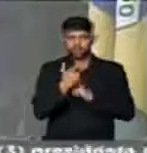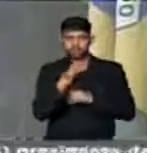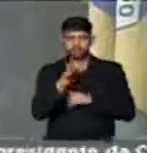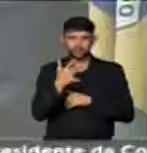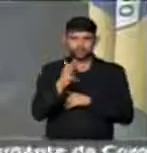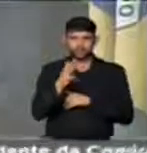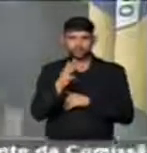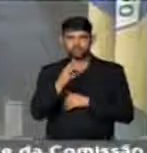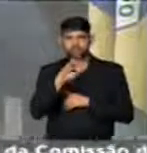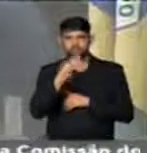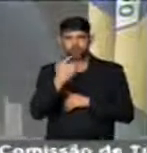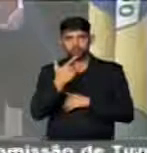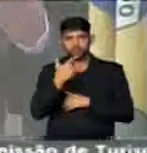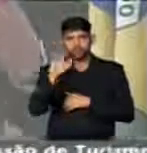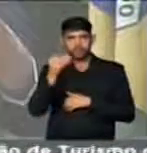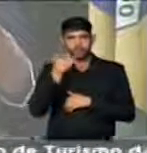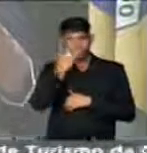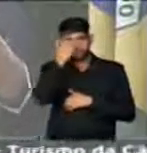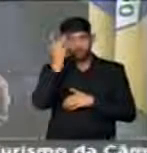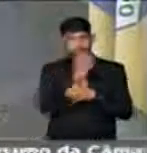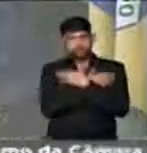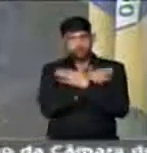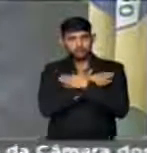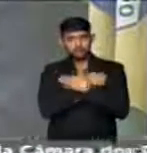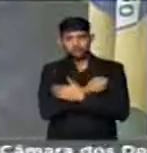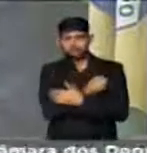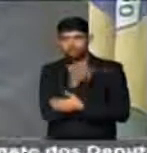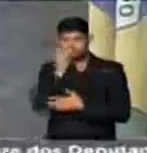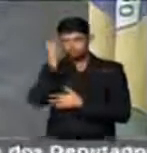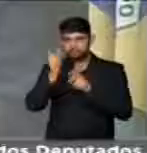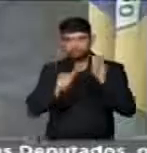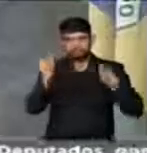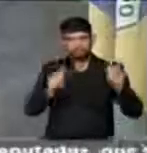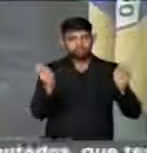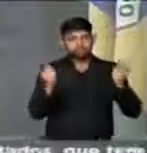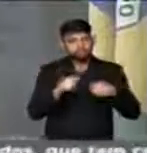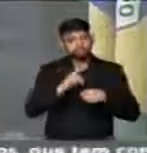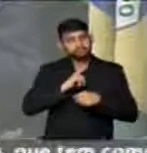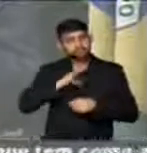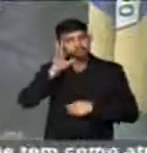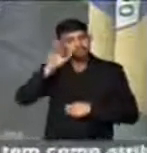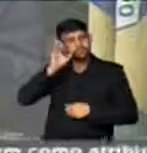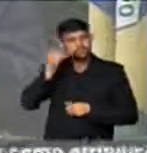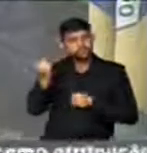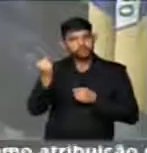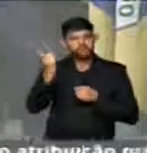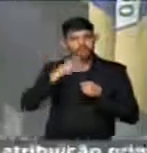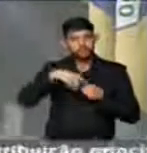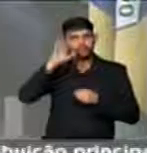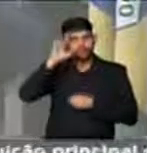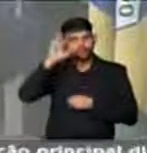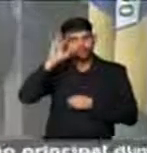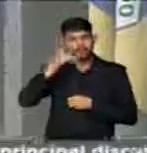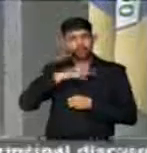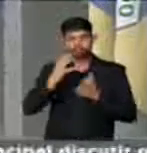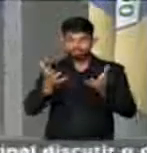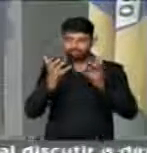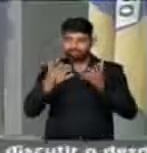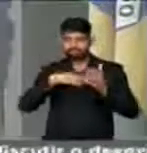marca, e o conjunto da população brasileira, possa sonhar e